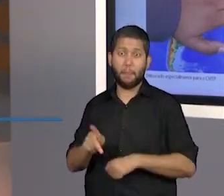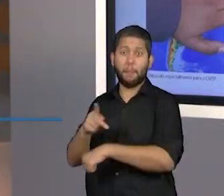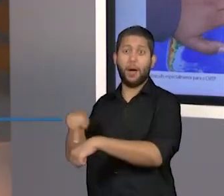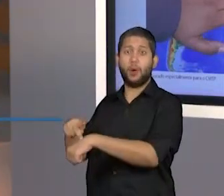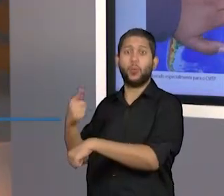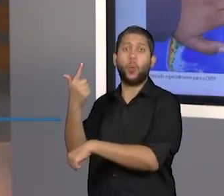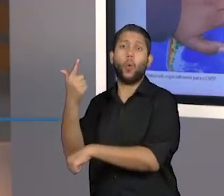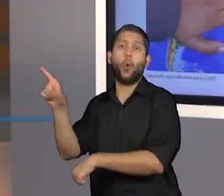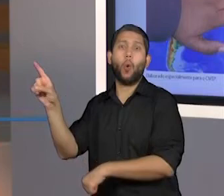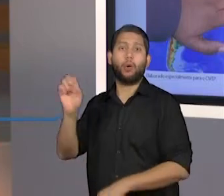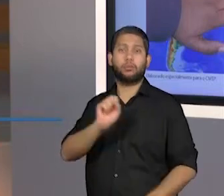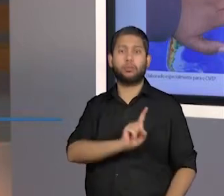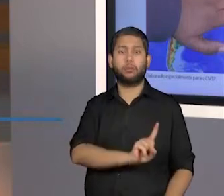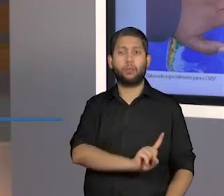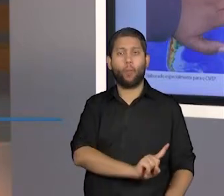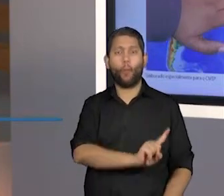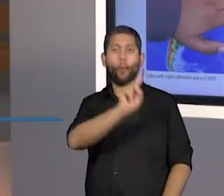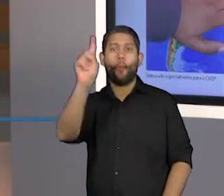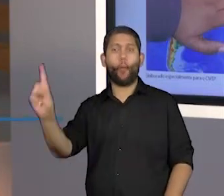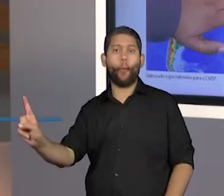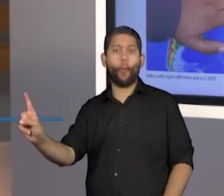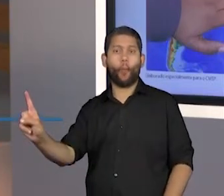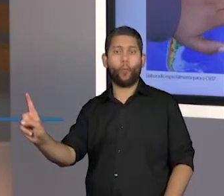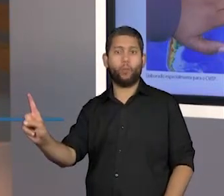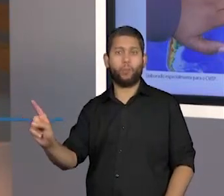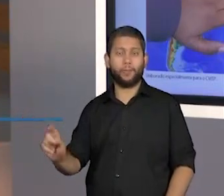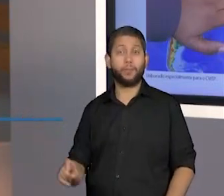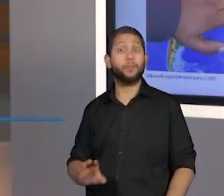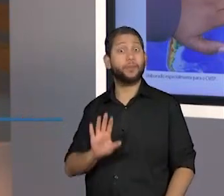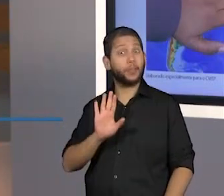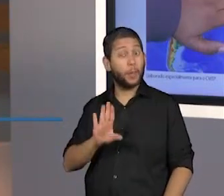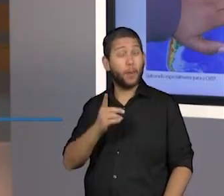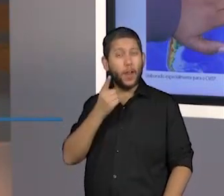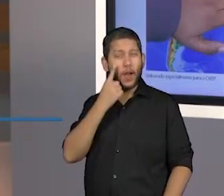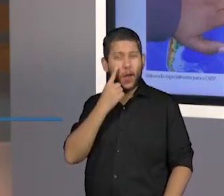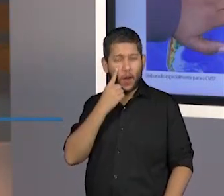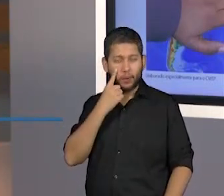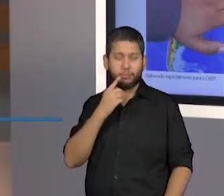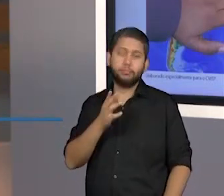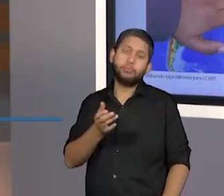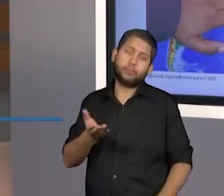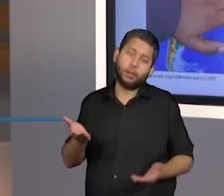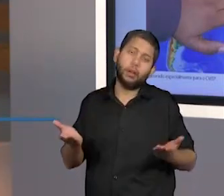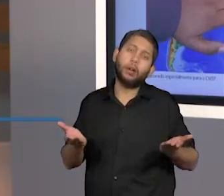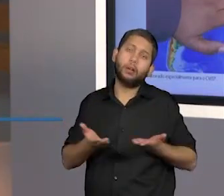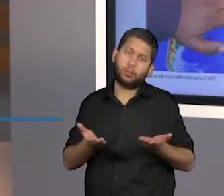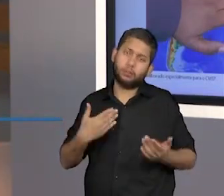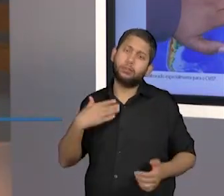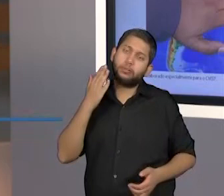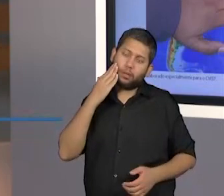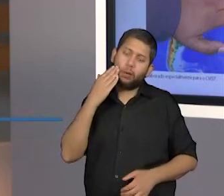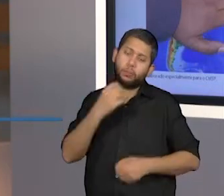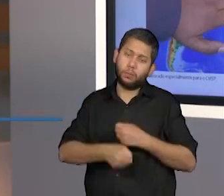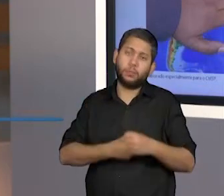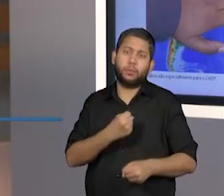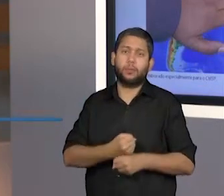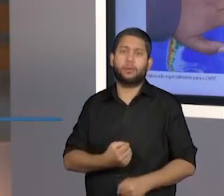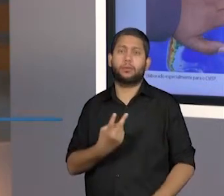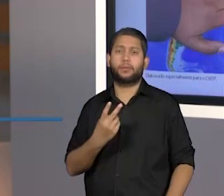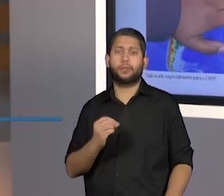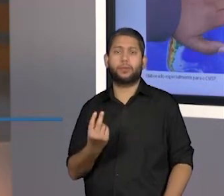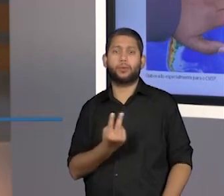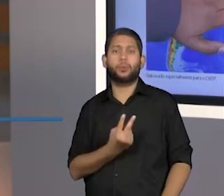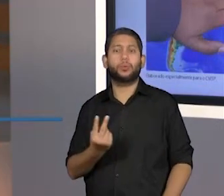país e vai para o outro. Se a gente pensar, vamos pensar um pouco a respeito do que está acontecendo nesse ano,